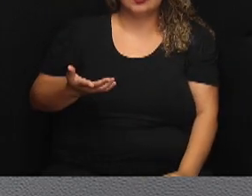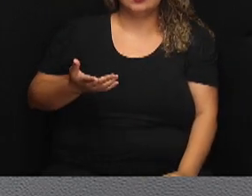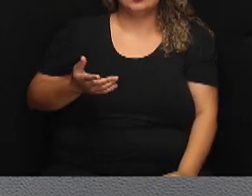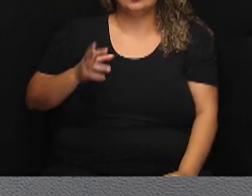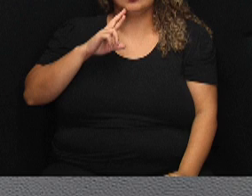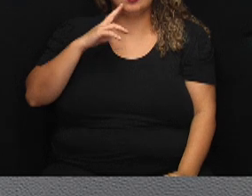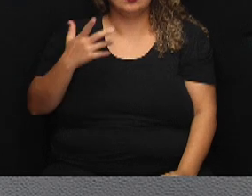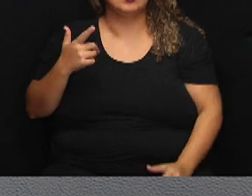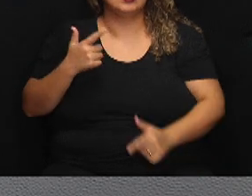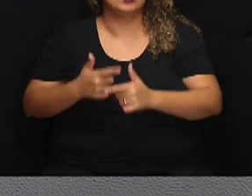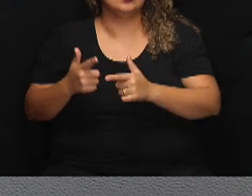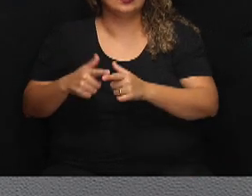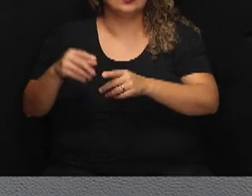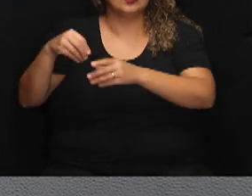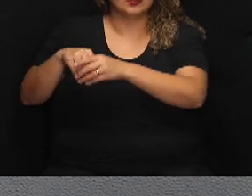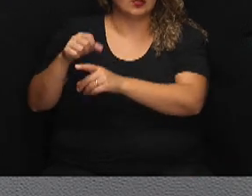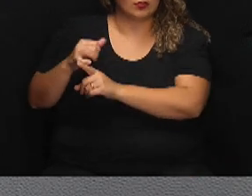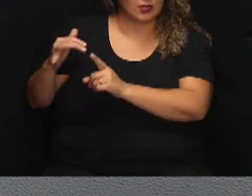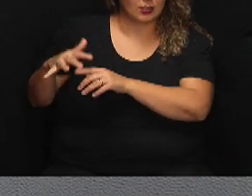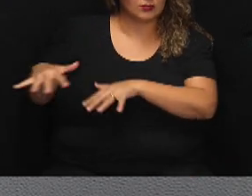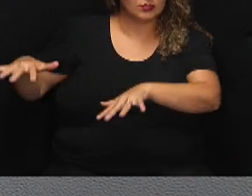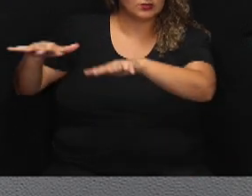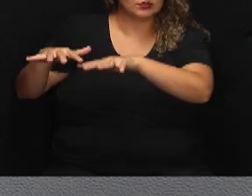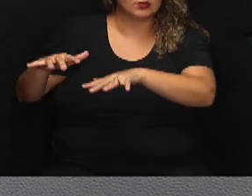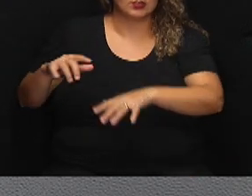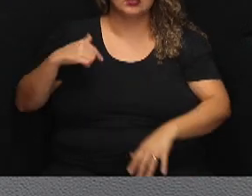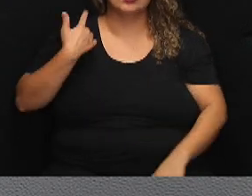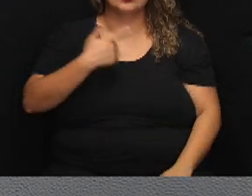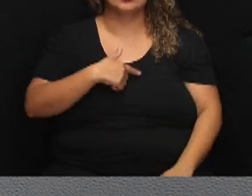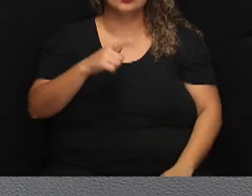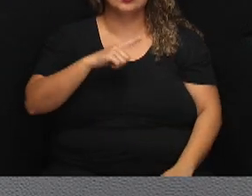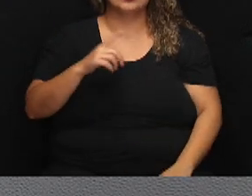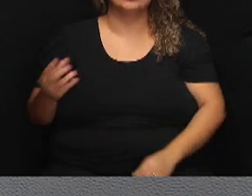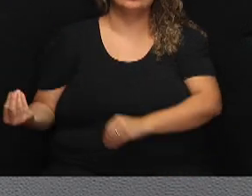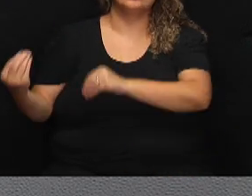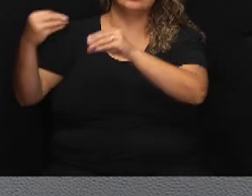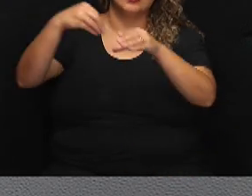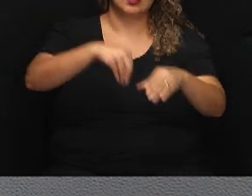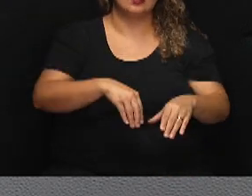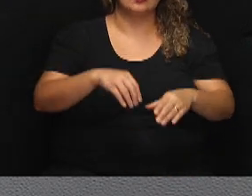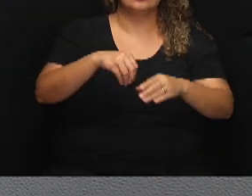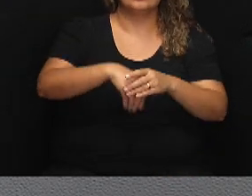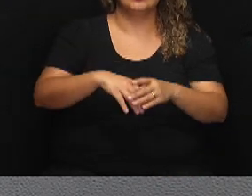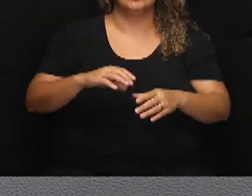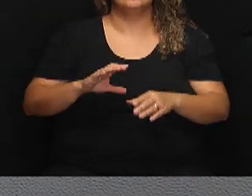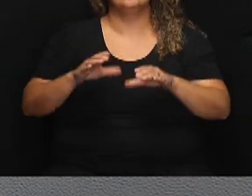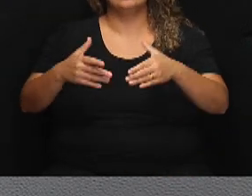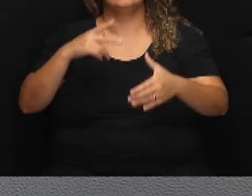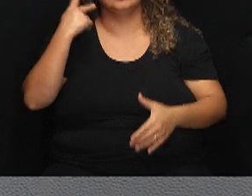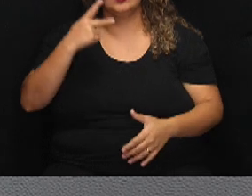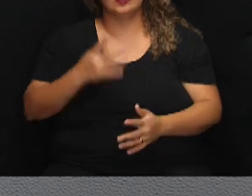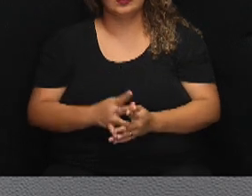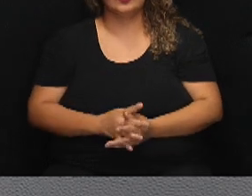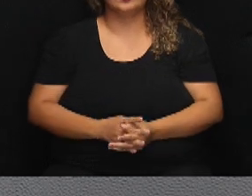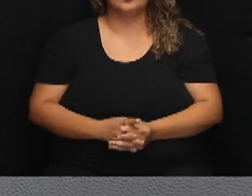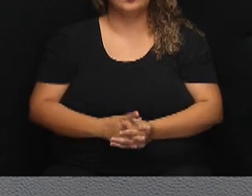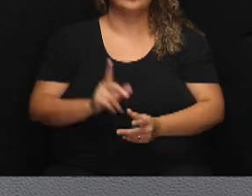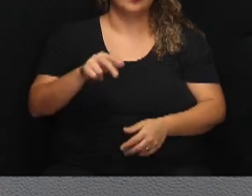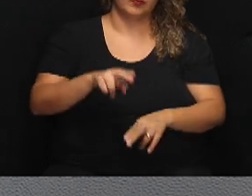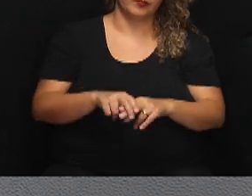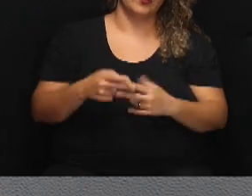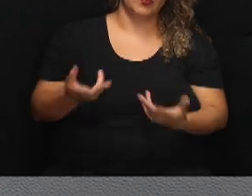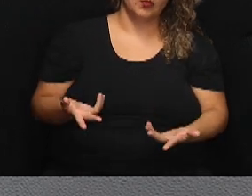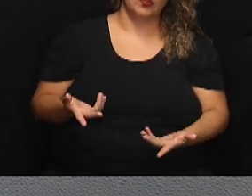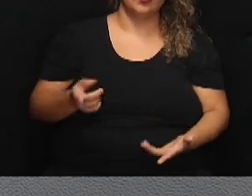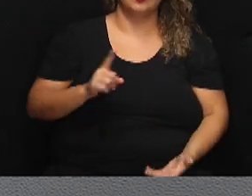resolver esse problema a nível social, a gente acaba trazendo essas reproduções para dentro do parlamento. E é por isso, né, a gente não